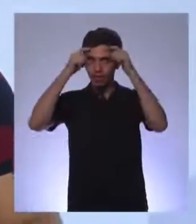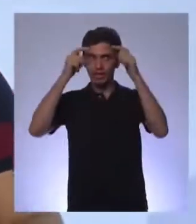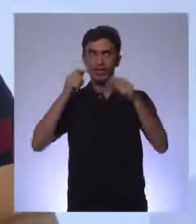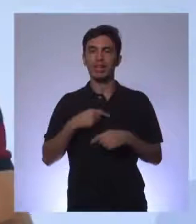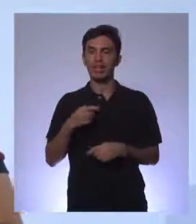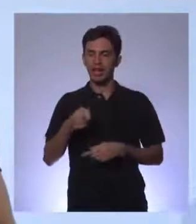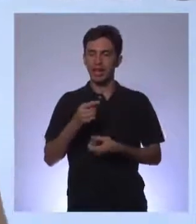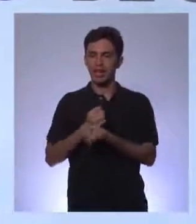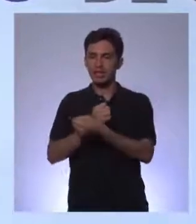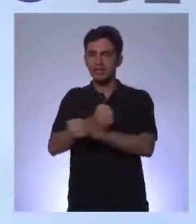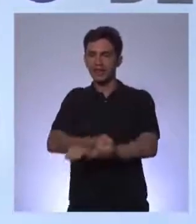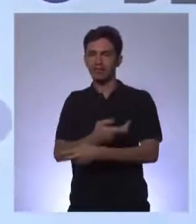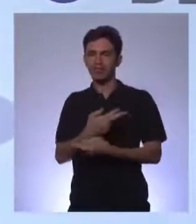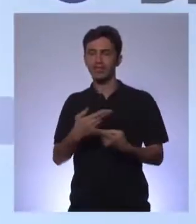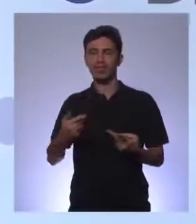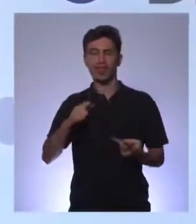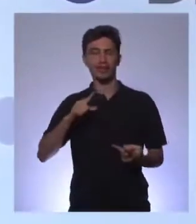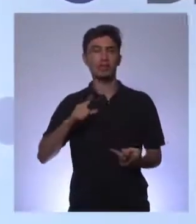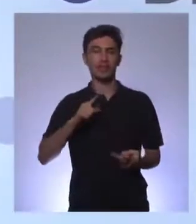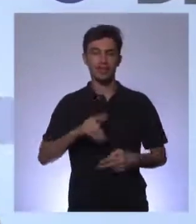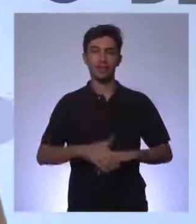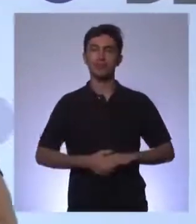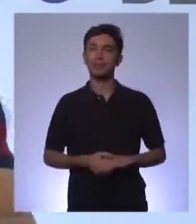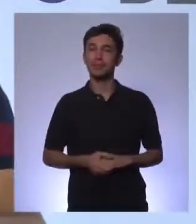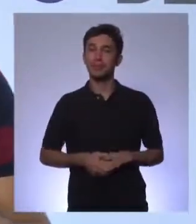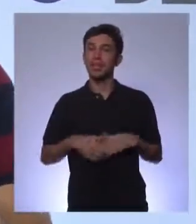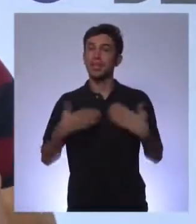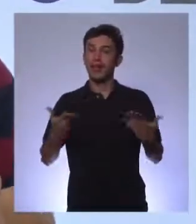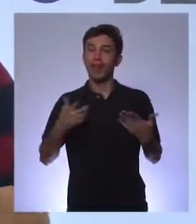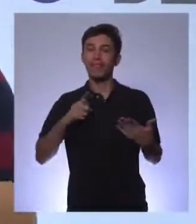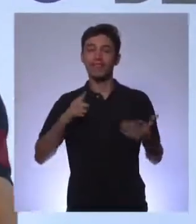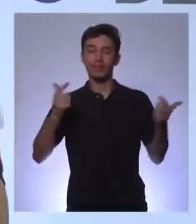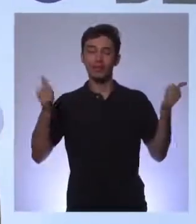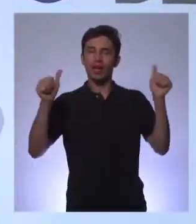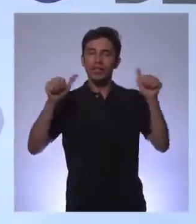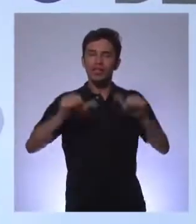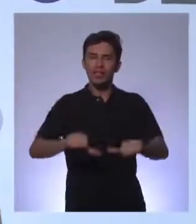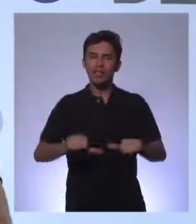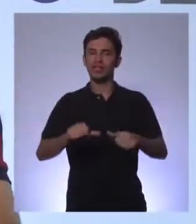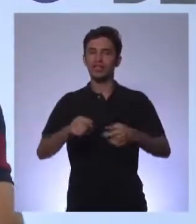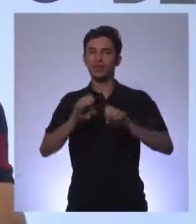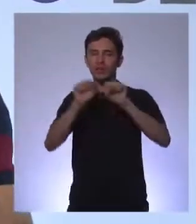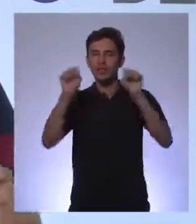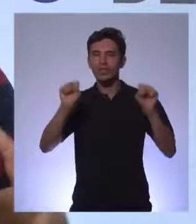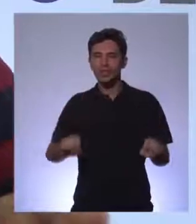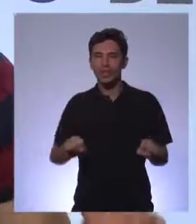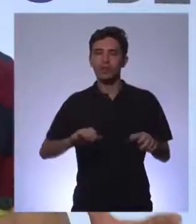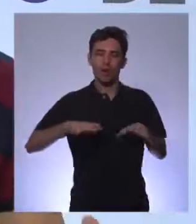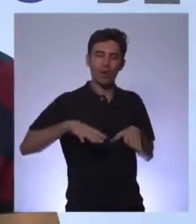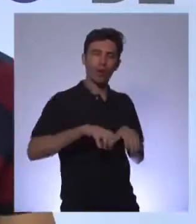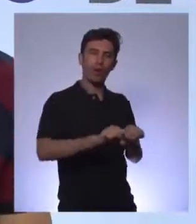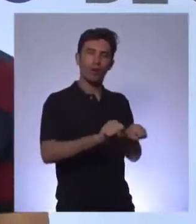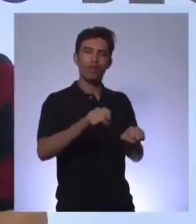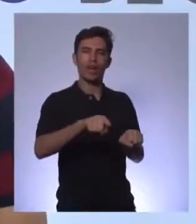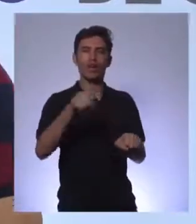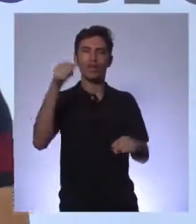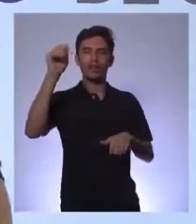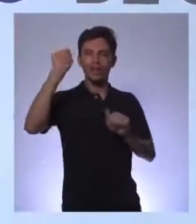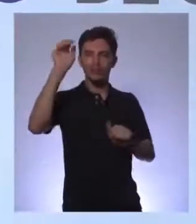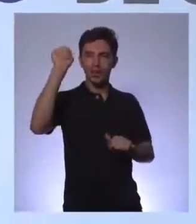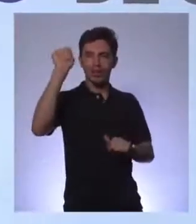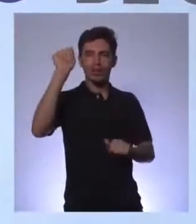escravagista. Então, nós teremos uma crise do sistema colonial